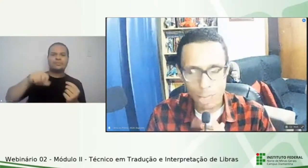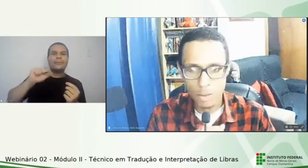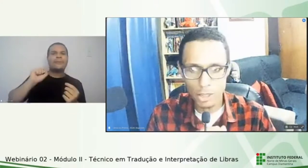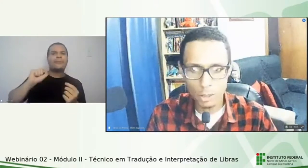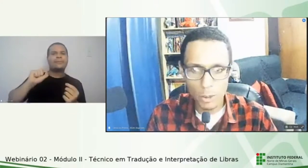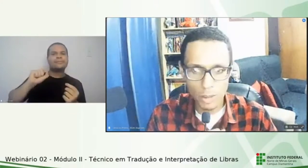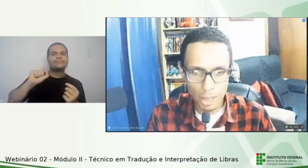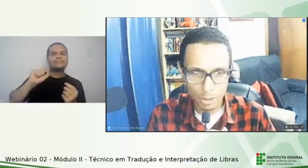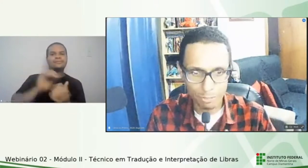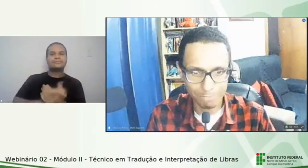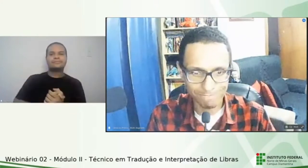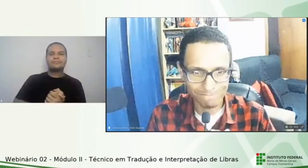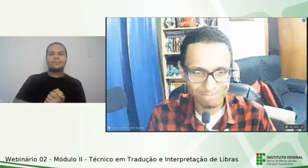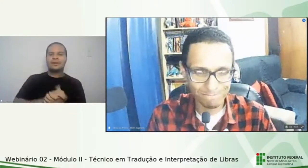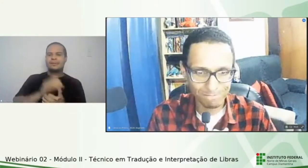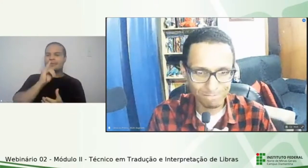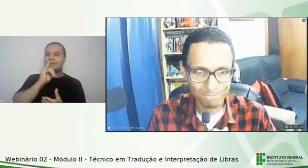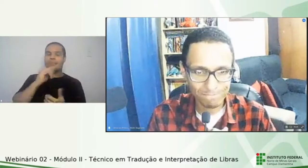Quem Mexeu no Meu Queijo?